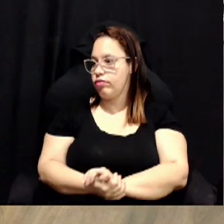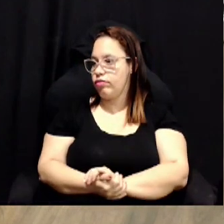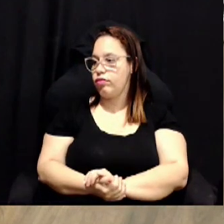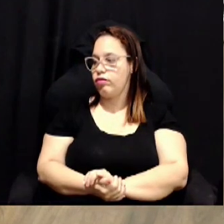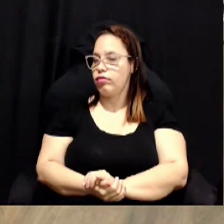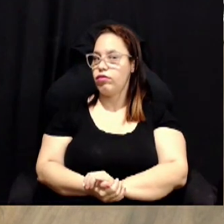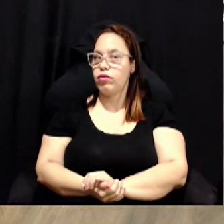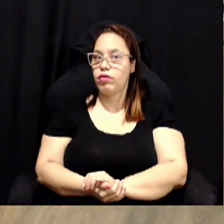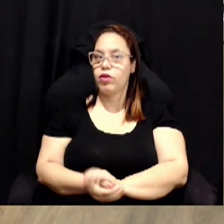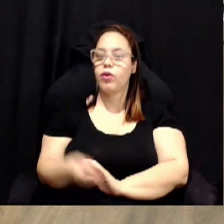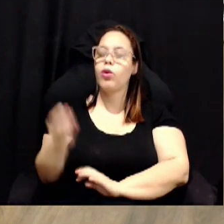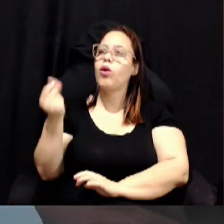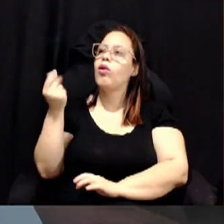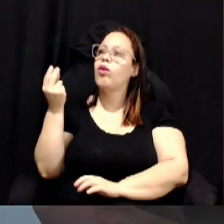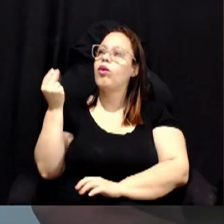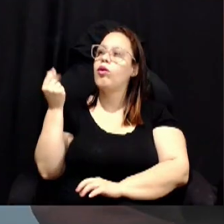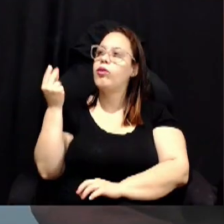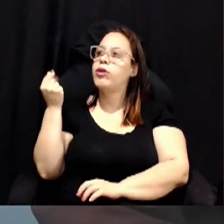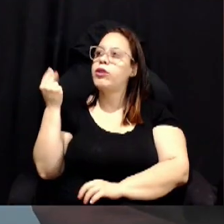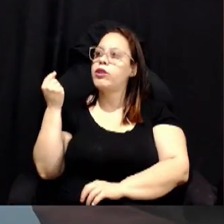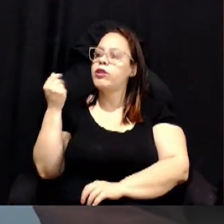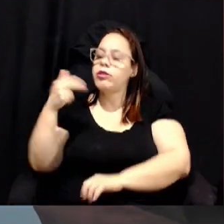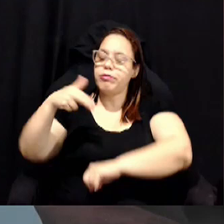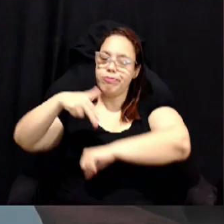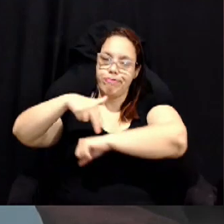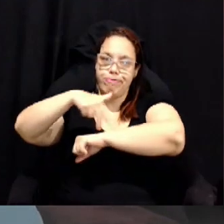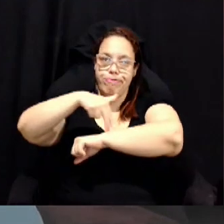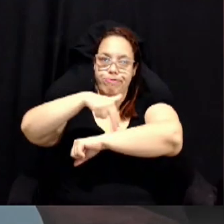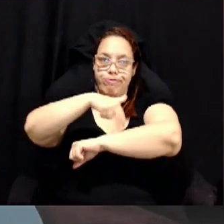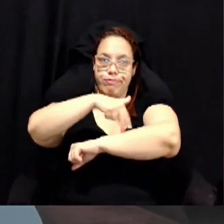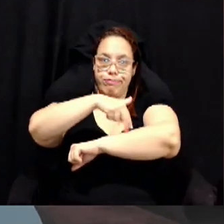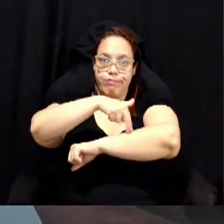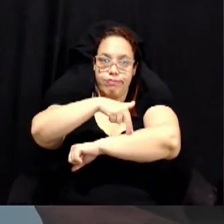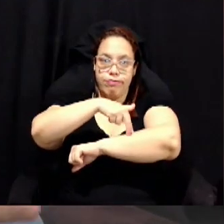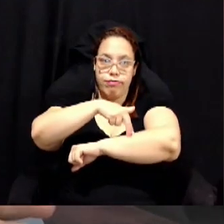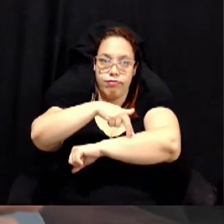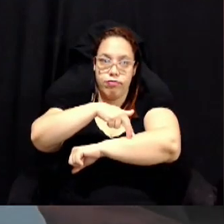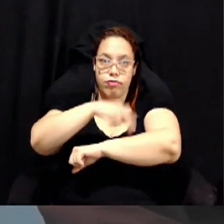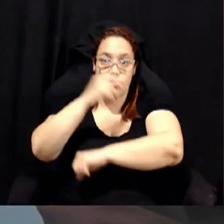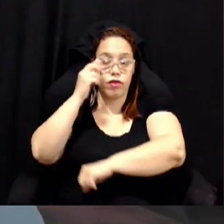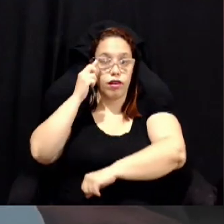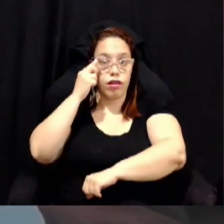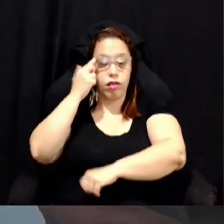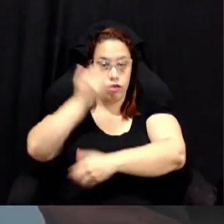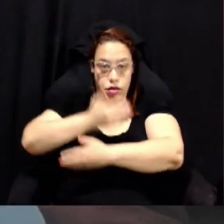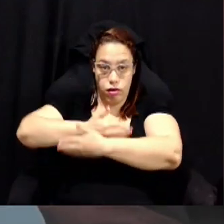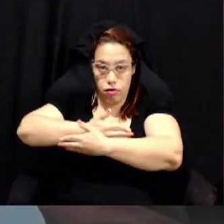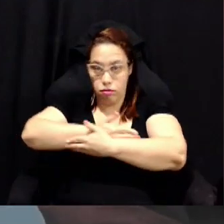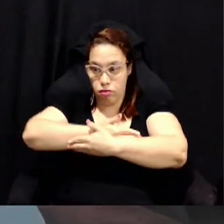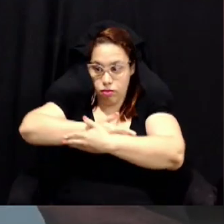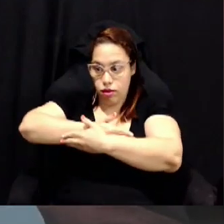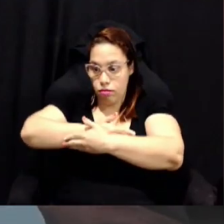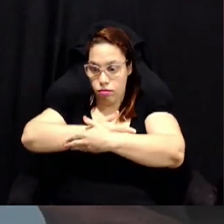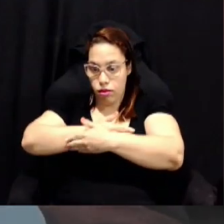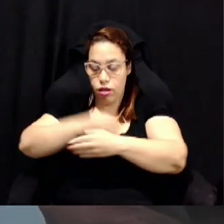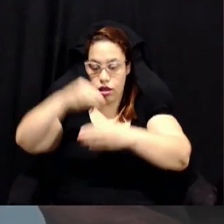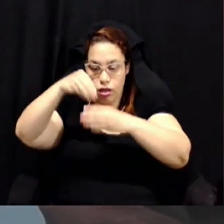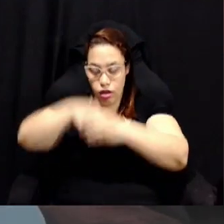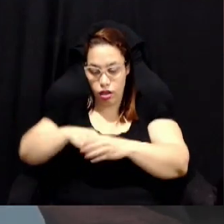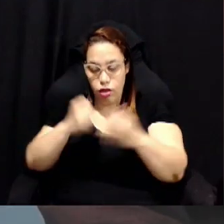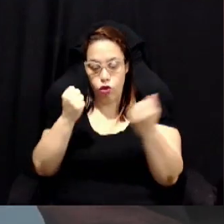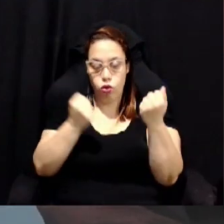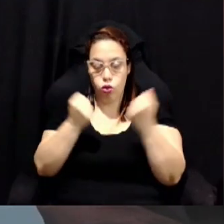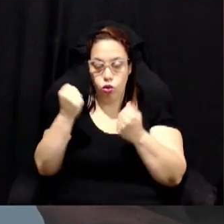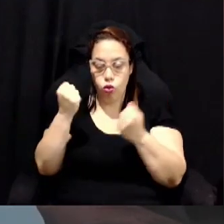Antigamente a gente andava na rua, a gente via um adesivinho assim, bebê a bordo. Então você sabia que tinha uma criança naquele carro. Aí quando